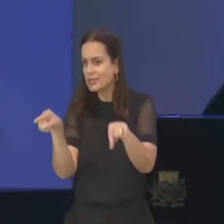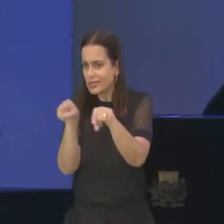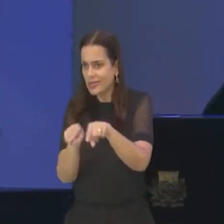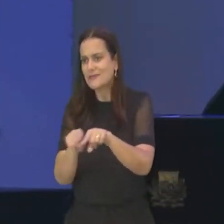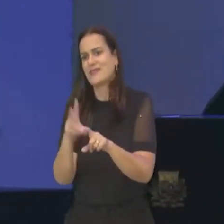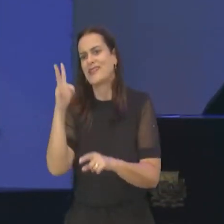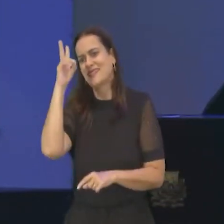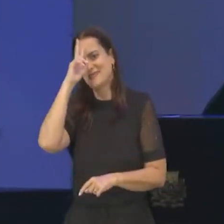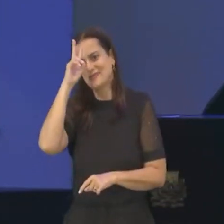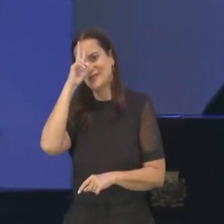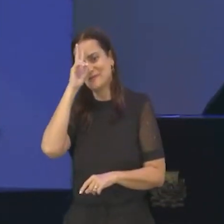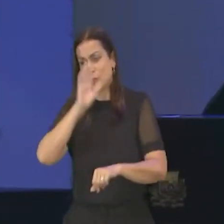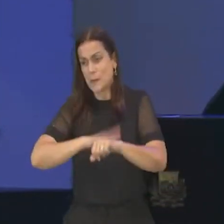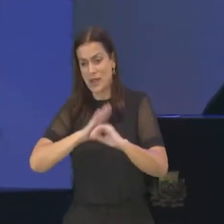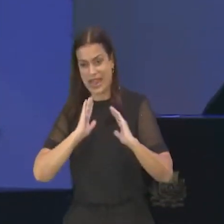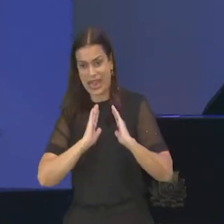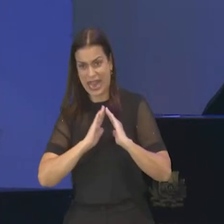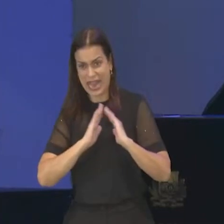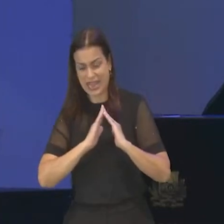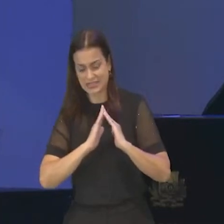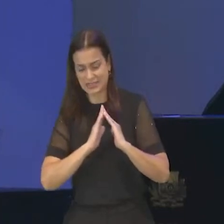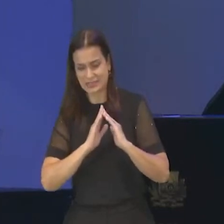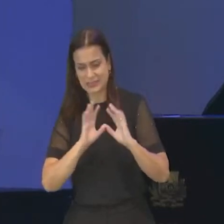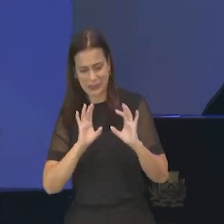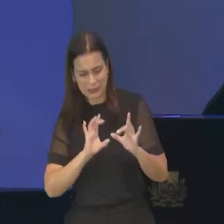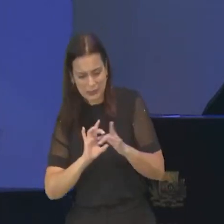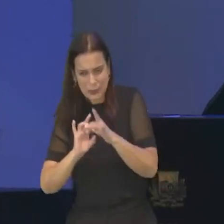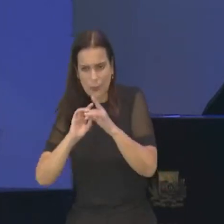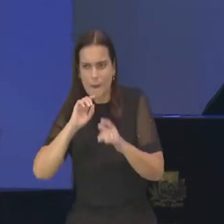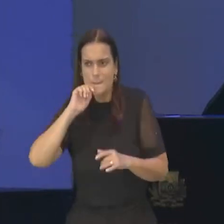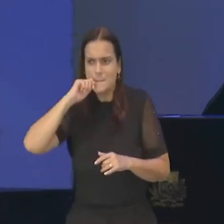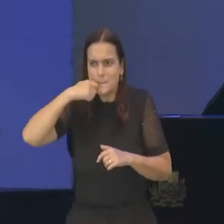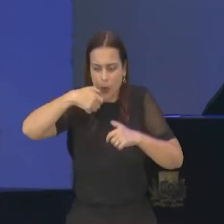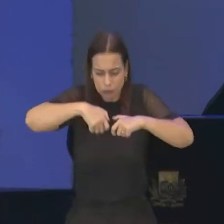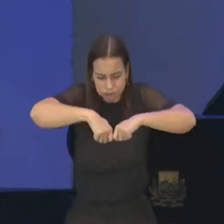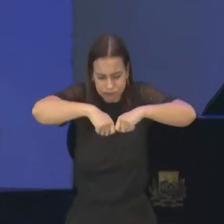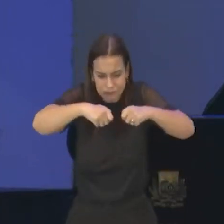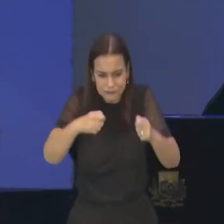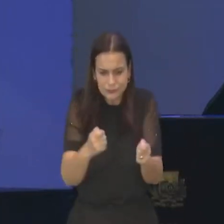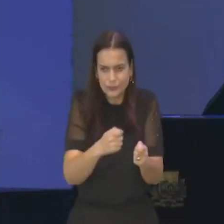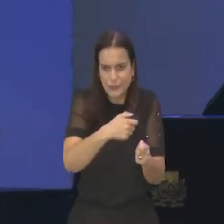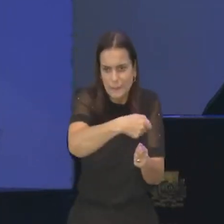Então, quando eles estavam em casa, na comunhão, partindo o pão,